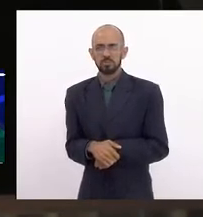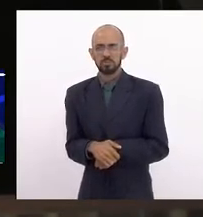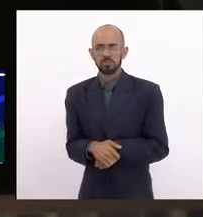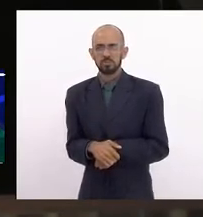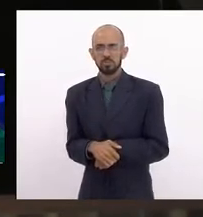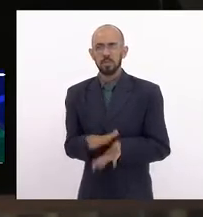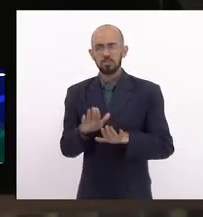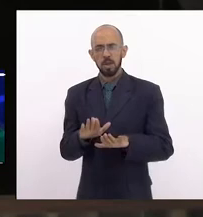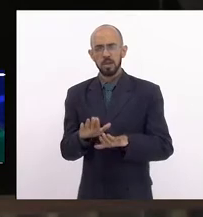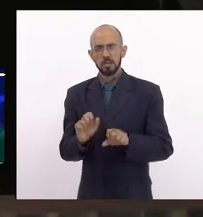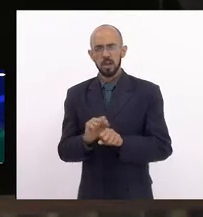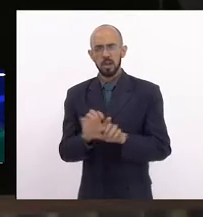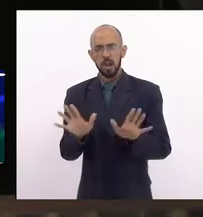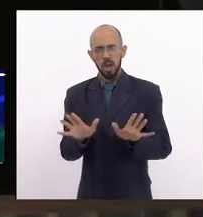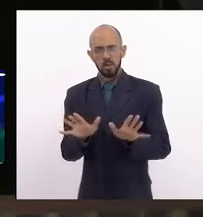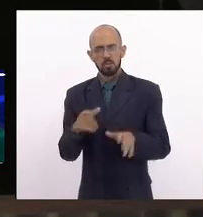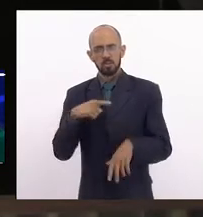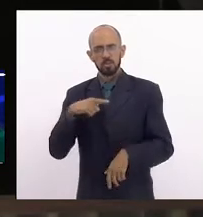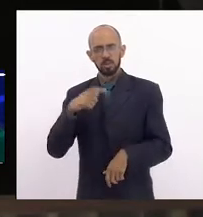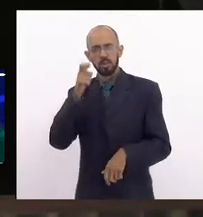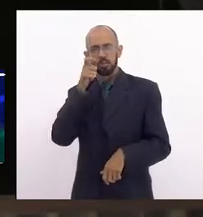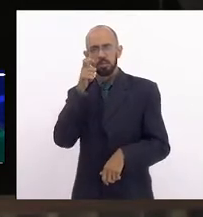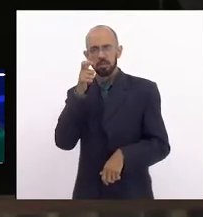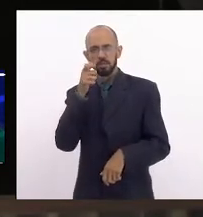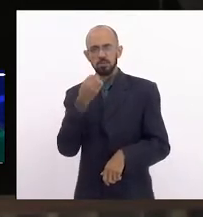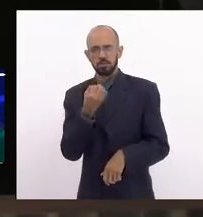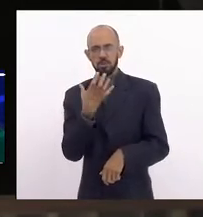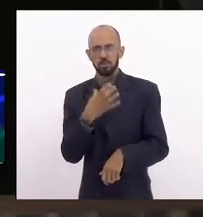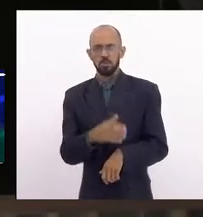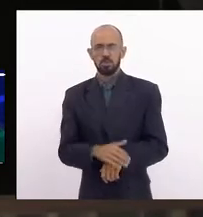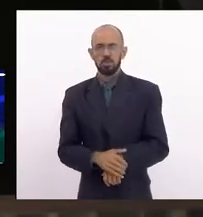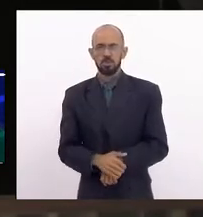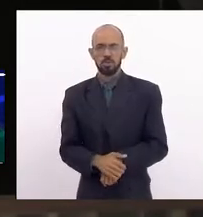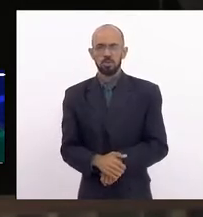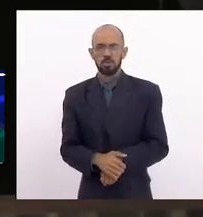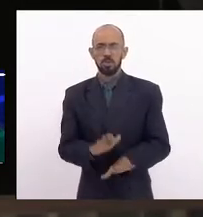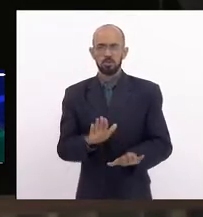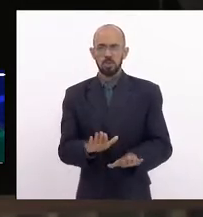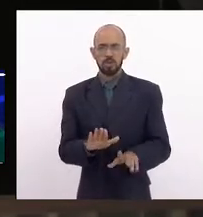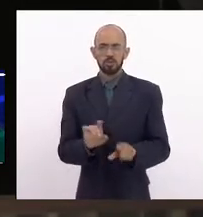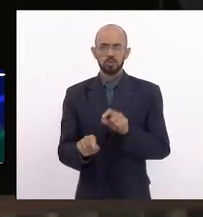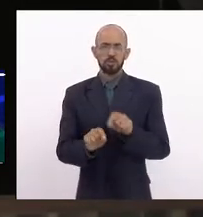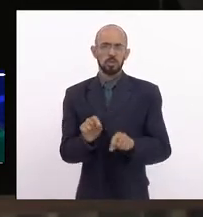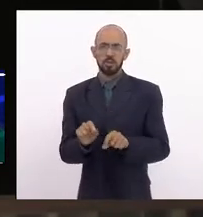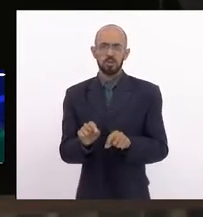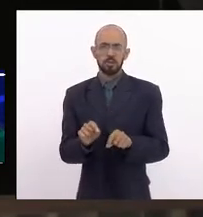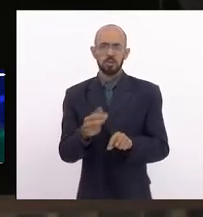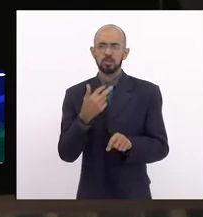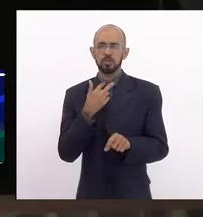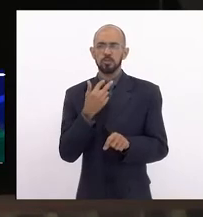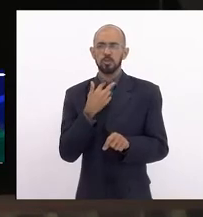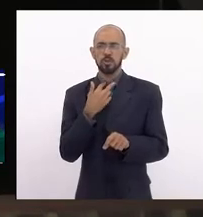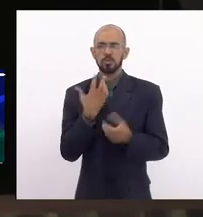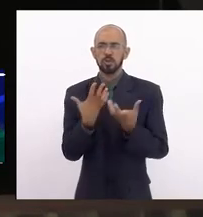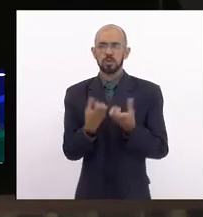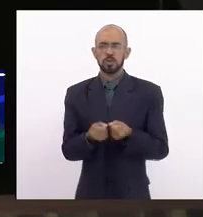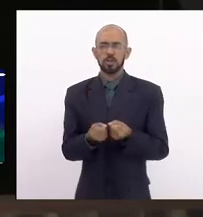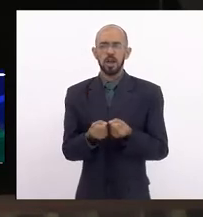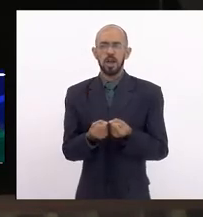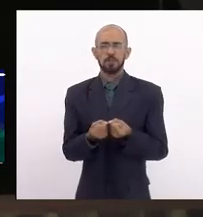é claro que é mais uma boa intenção é mas nós não podemos aceitar